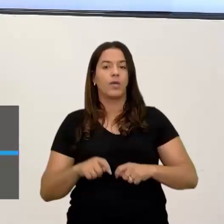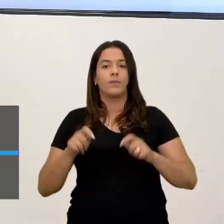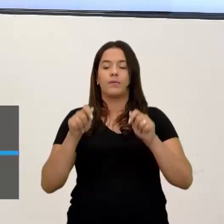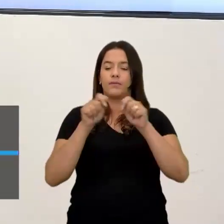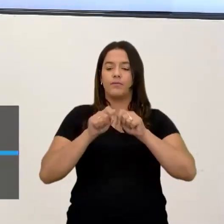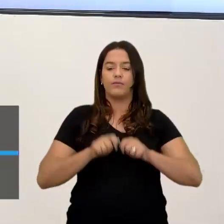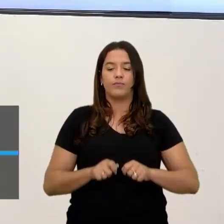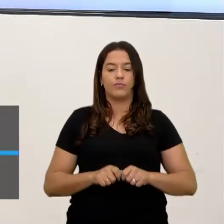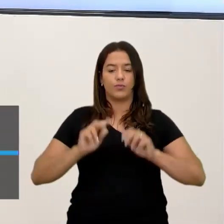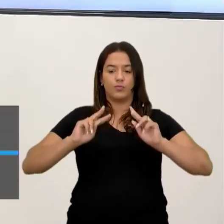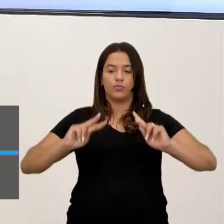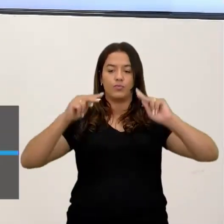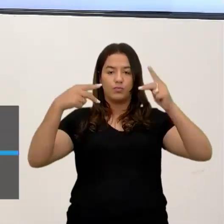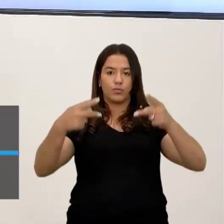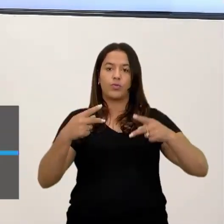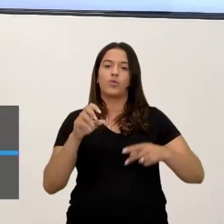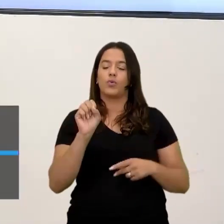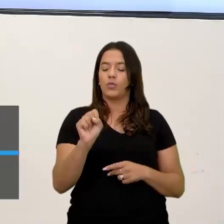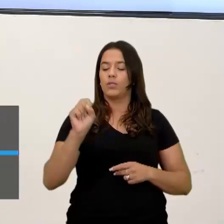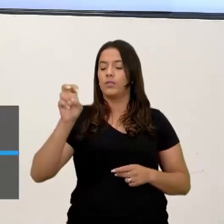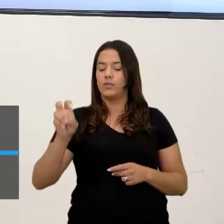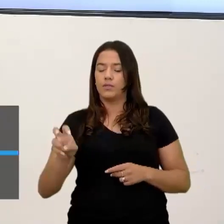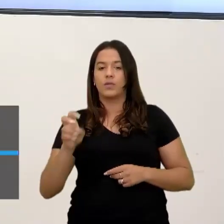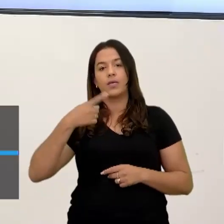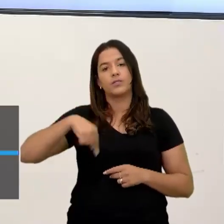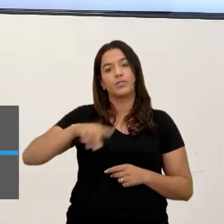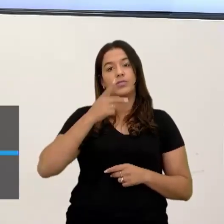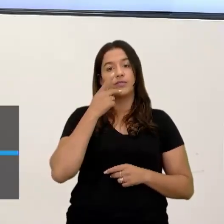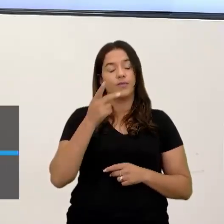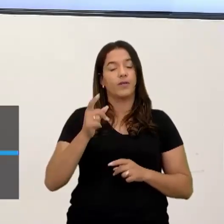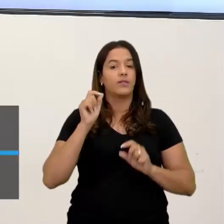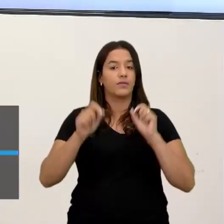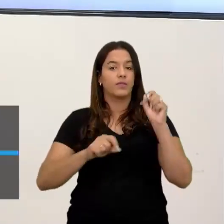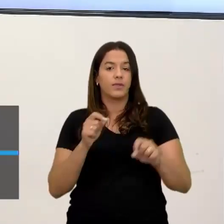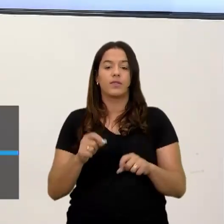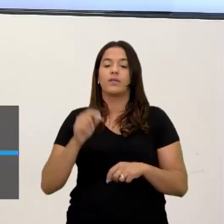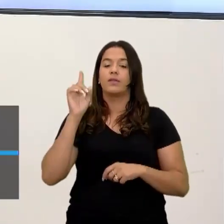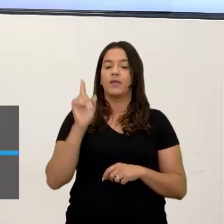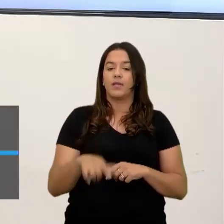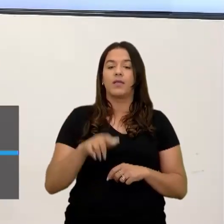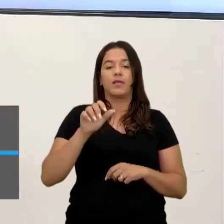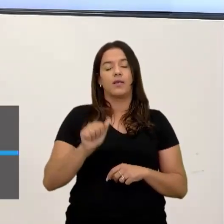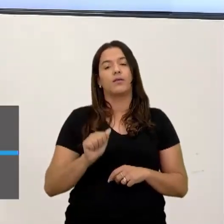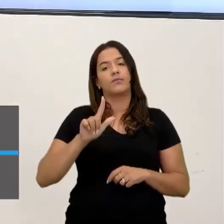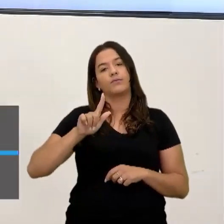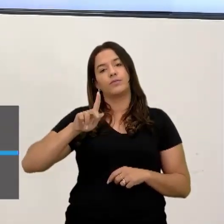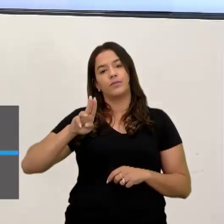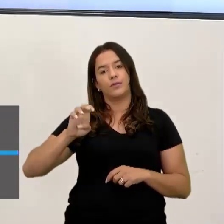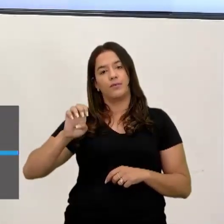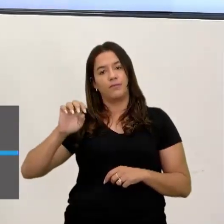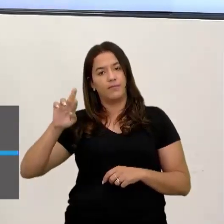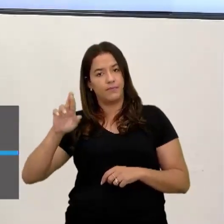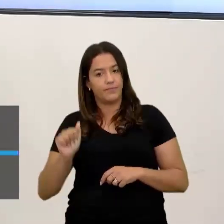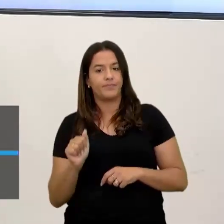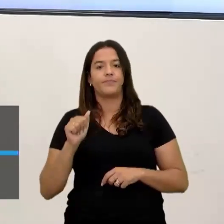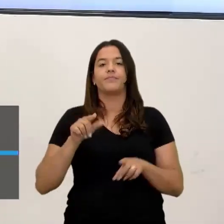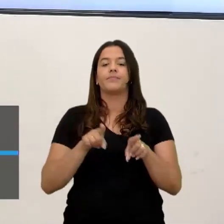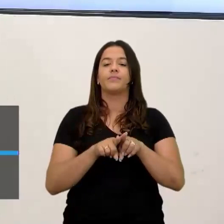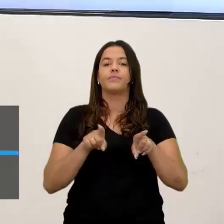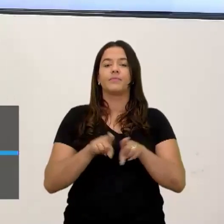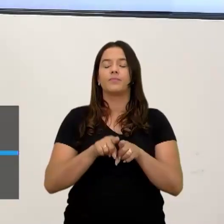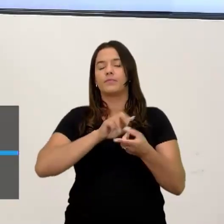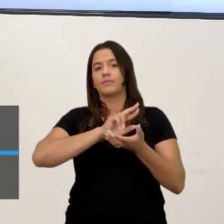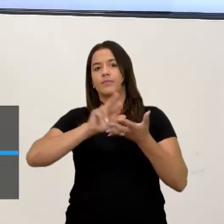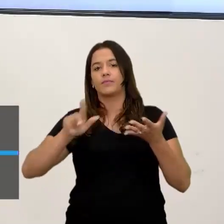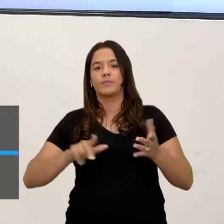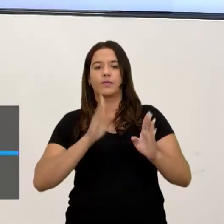fazer a multiplicação por 85, a gente chama de álgebra, né? Essas representações, quando a gente faz uma generalização, quando